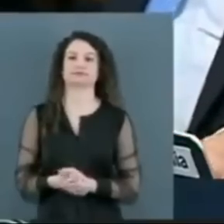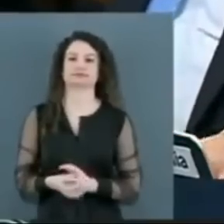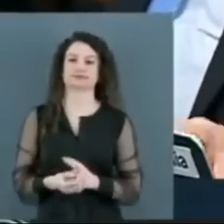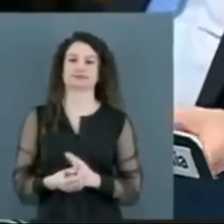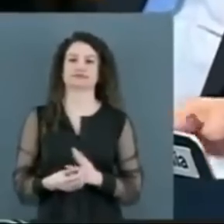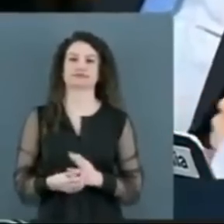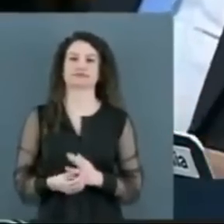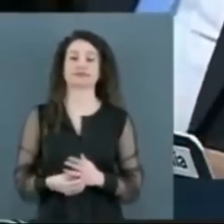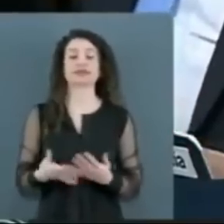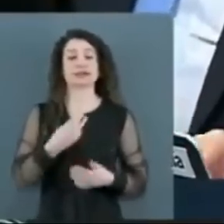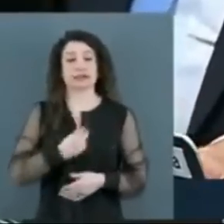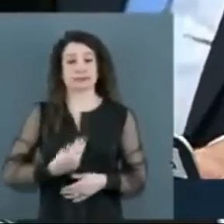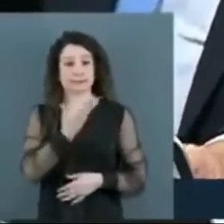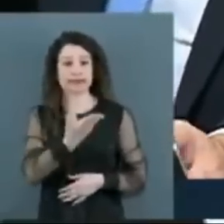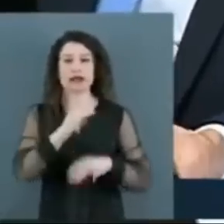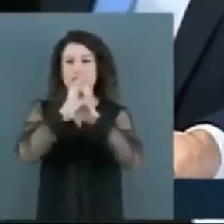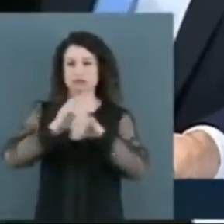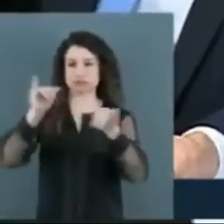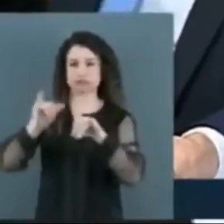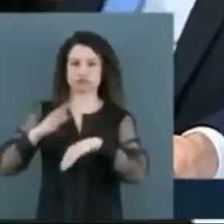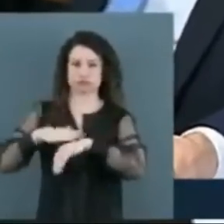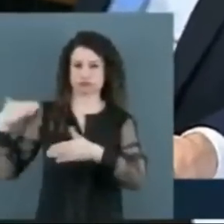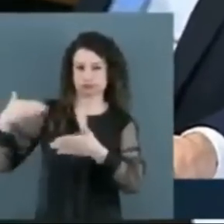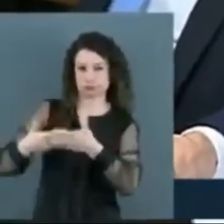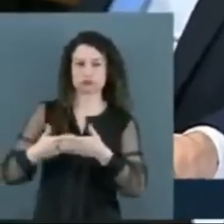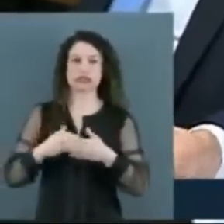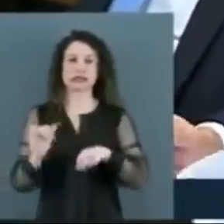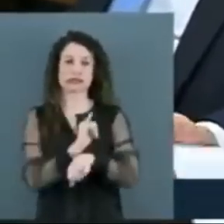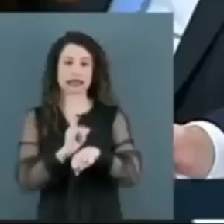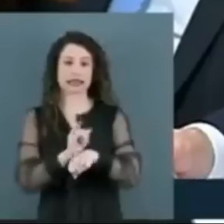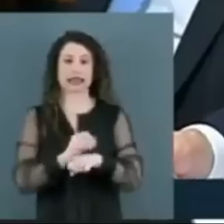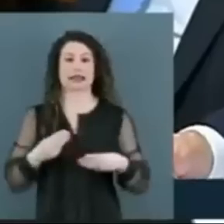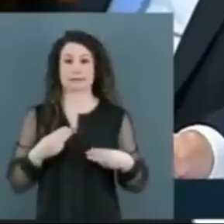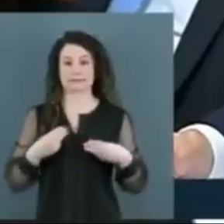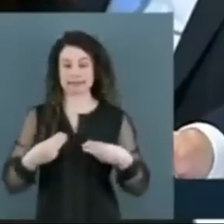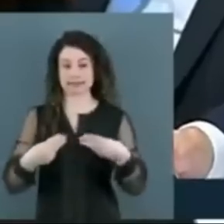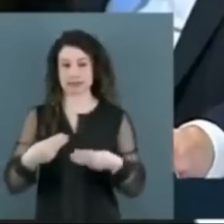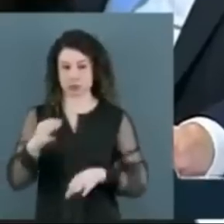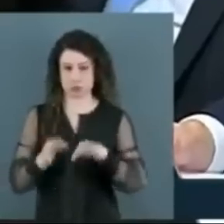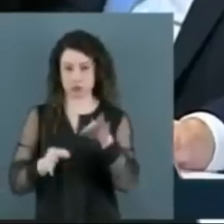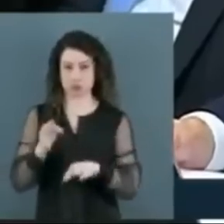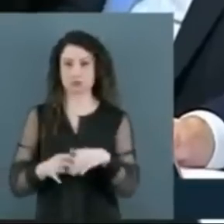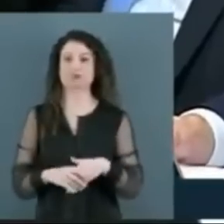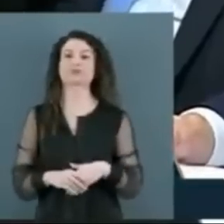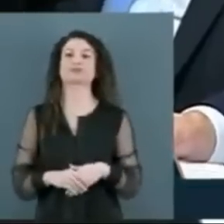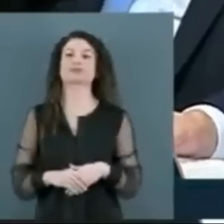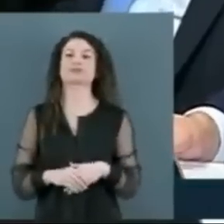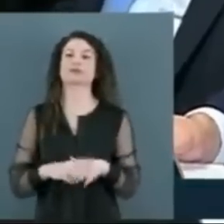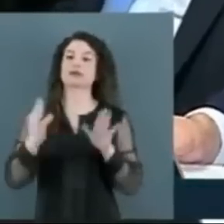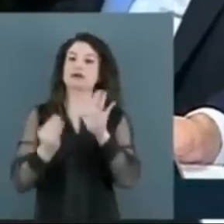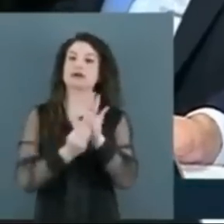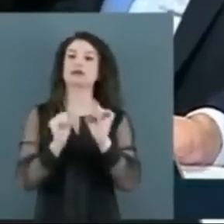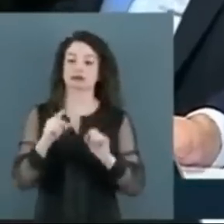Sérgio Moro e Flávio Dino bateram boca em comissão do Senado. O senador pelo Paraná, ex-juiz da Lava Jato, reclamou da postura do